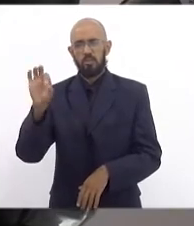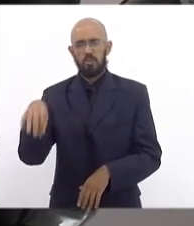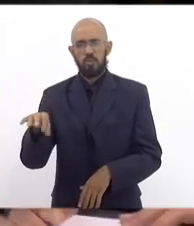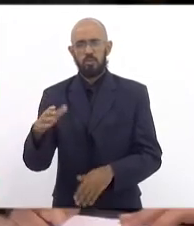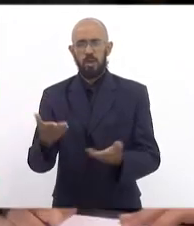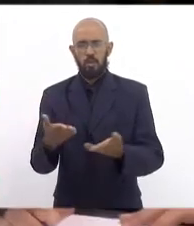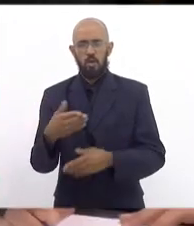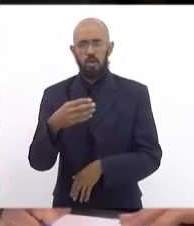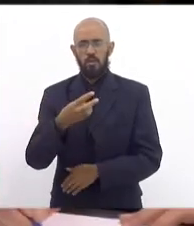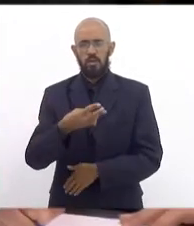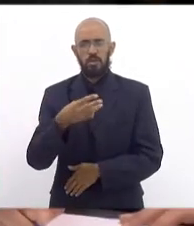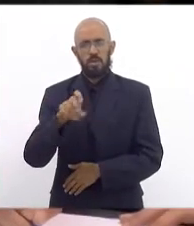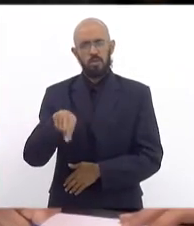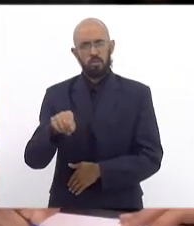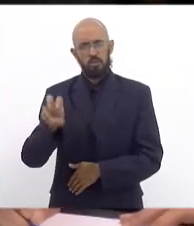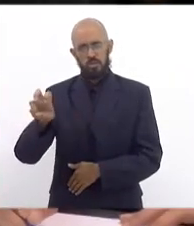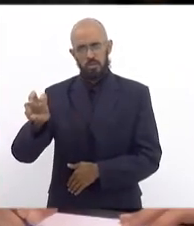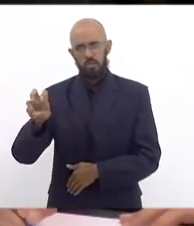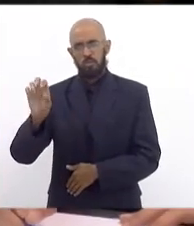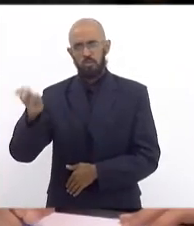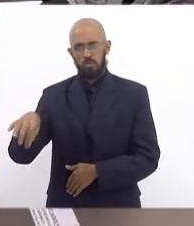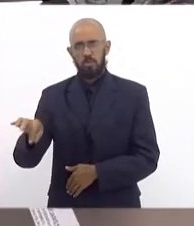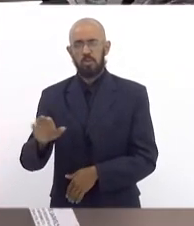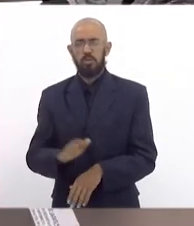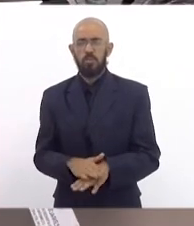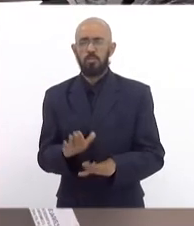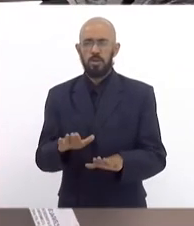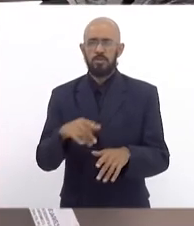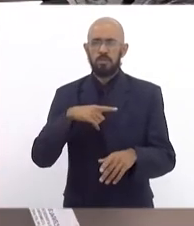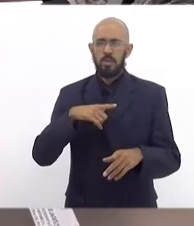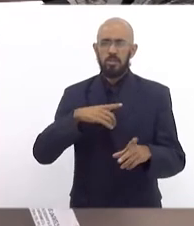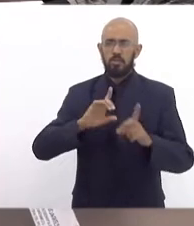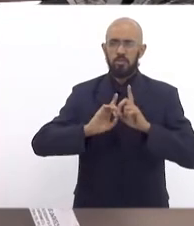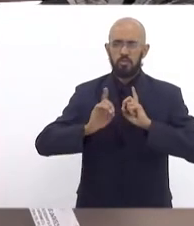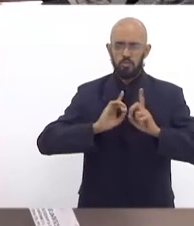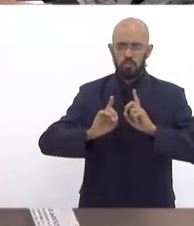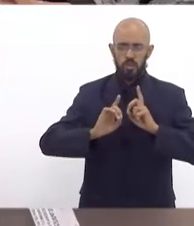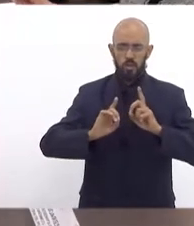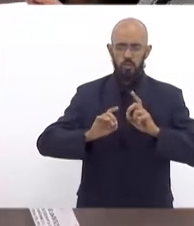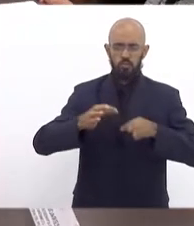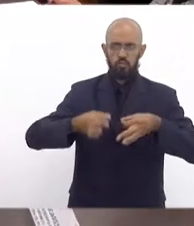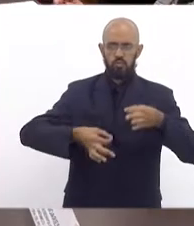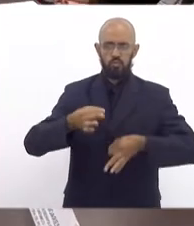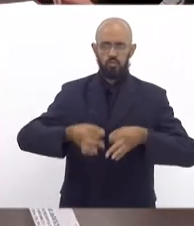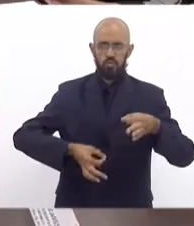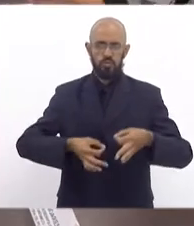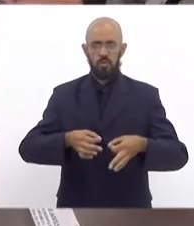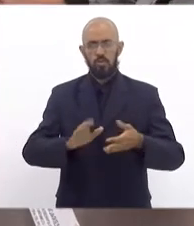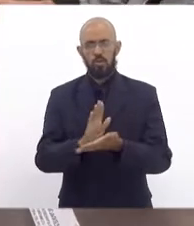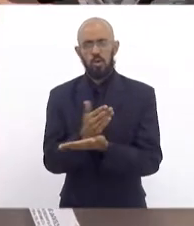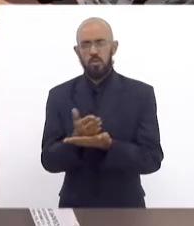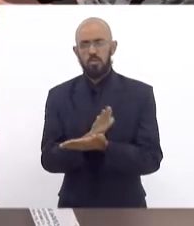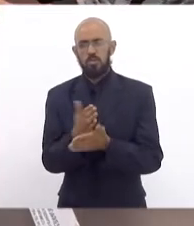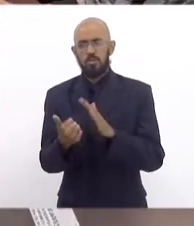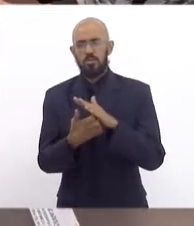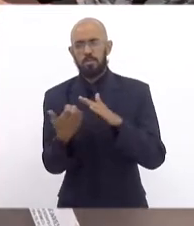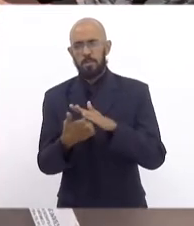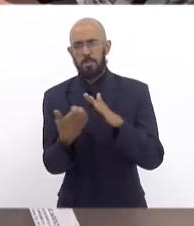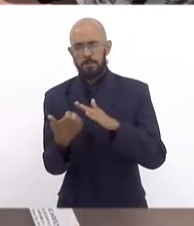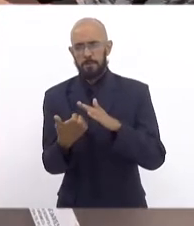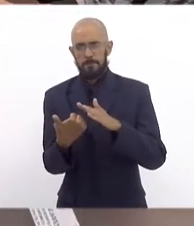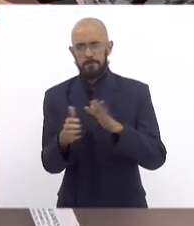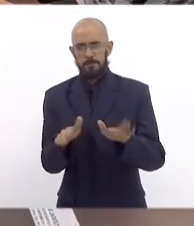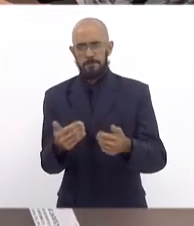três e meio mas ainda há uma discussão judicial de algumas empresas por isso que eu deixei na apresentação os dois e meio também então a indústria